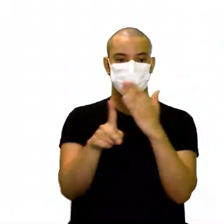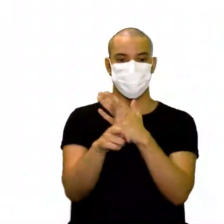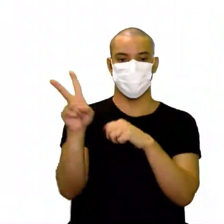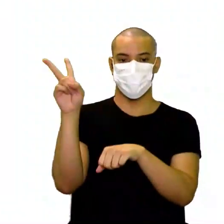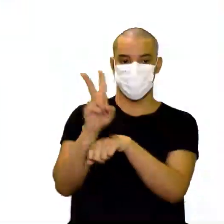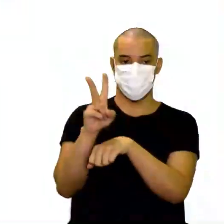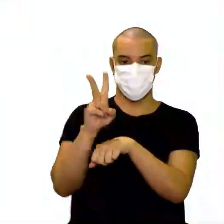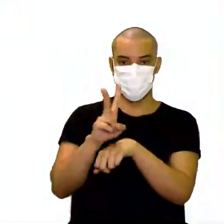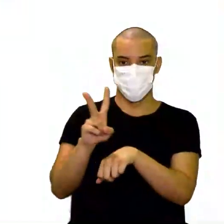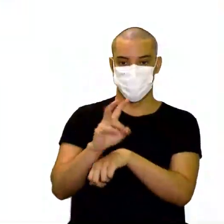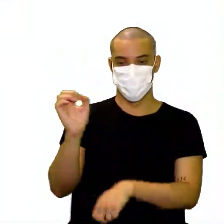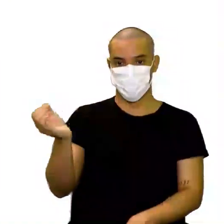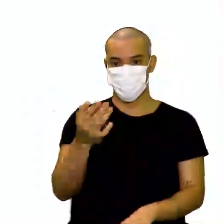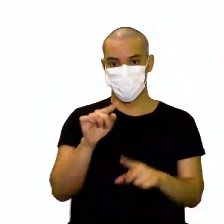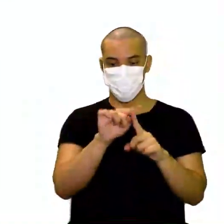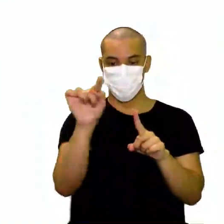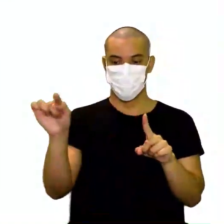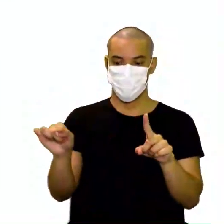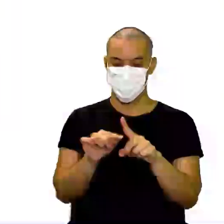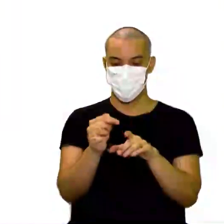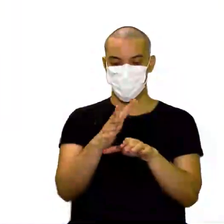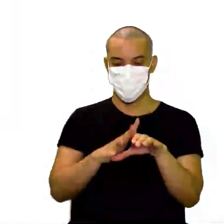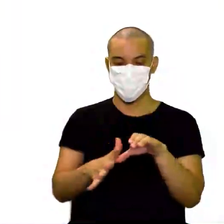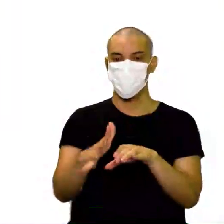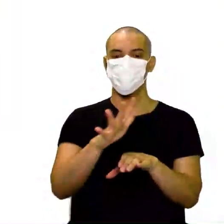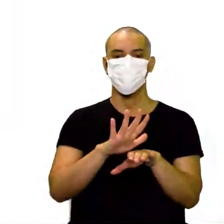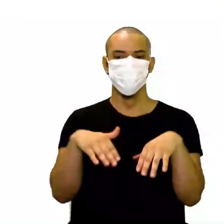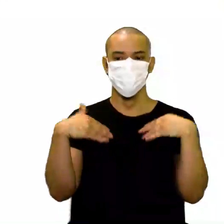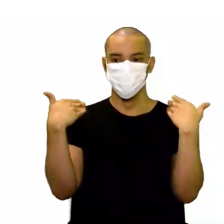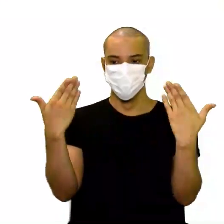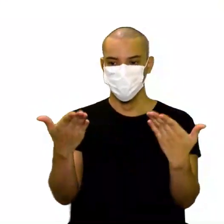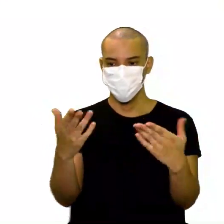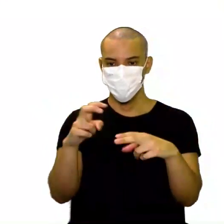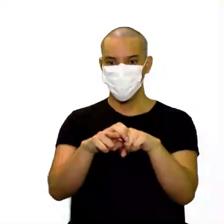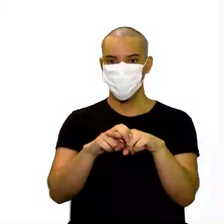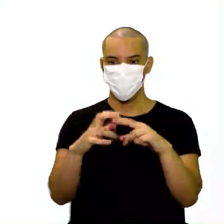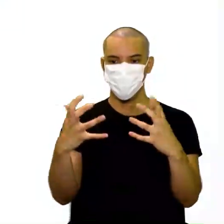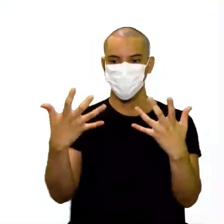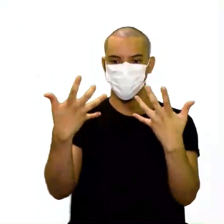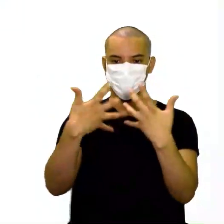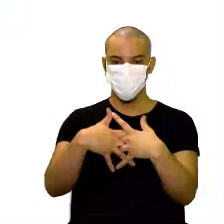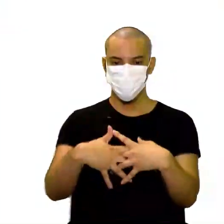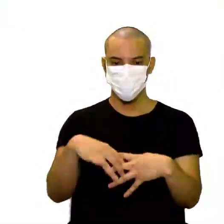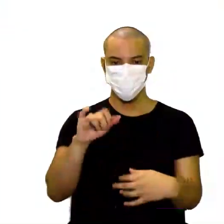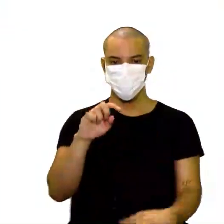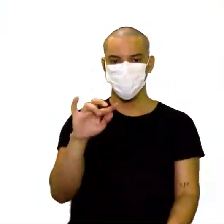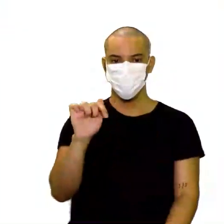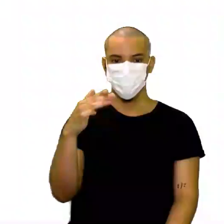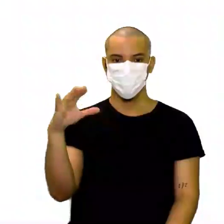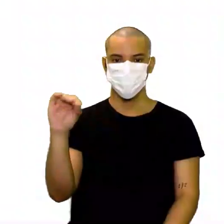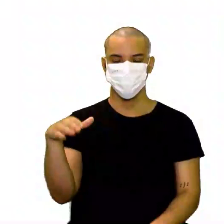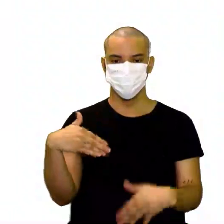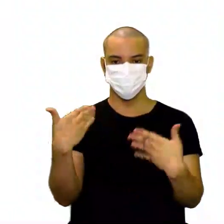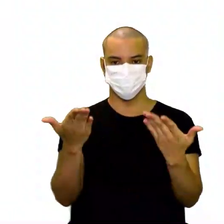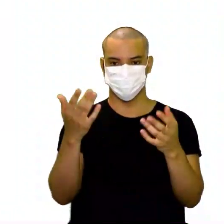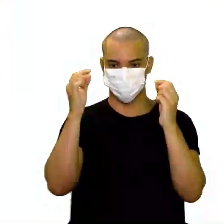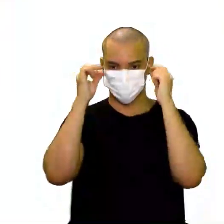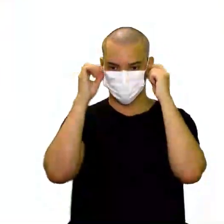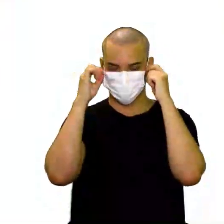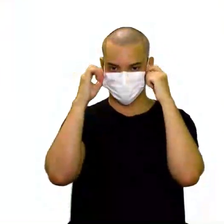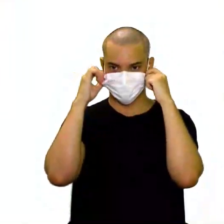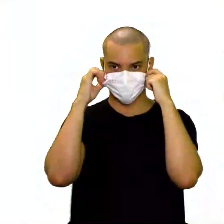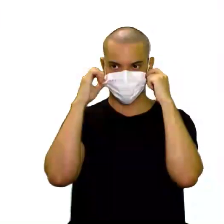proteção desse novo circuito é o... Então, olha só, pessoal, a situação aqui, ó. nós temos aqui os dois faróis, eles são